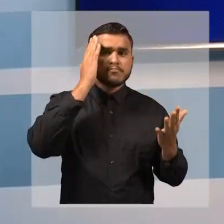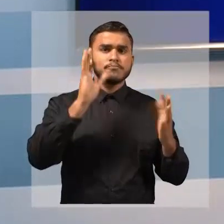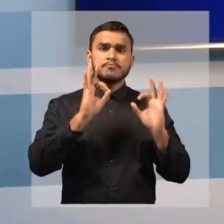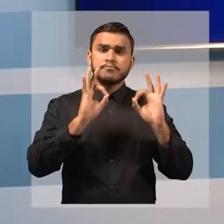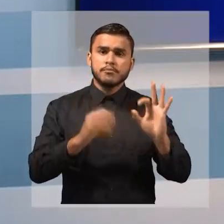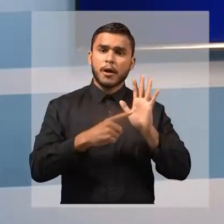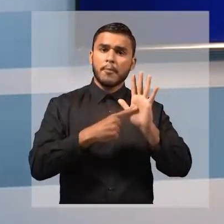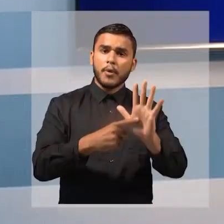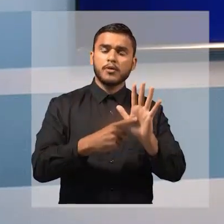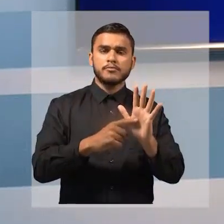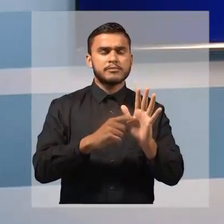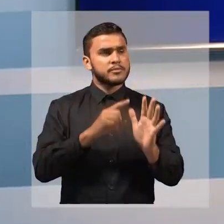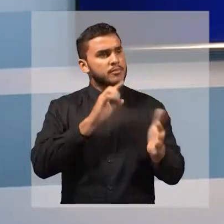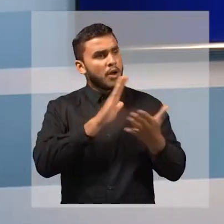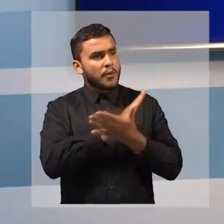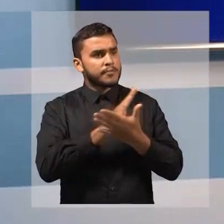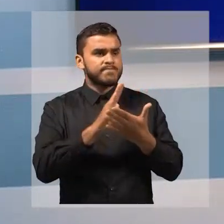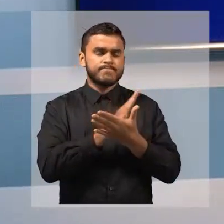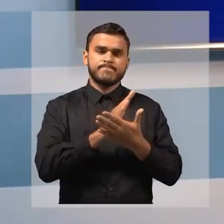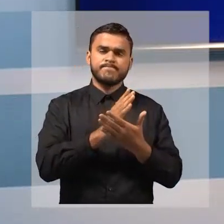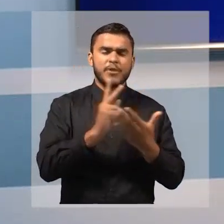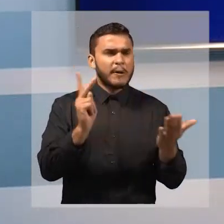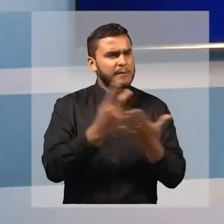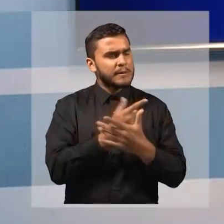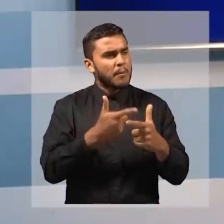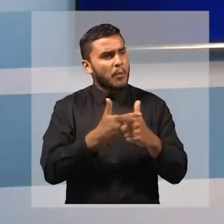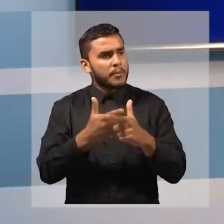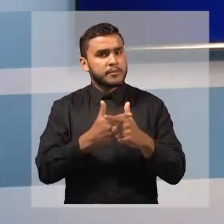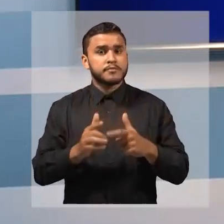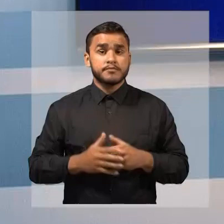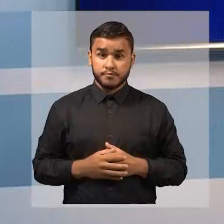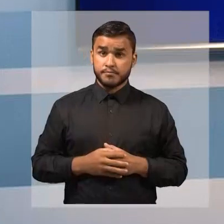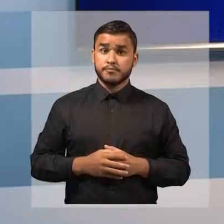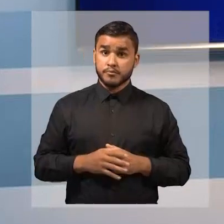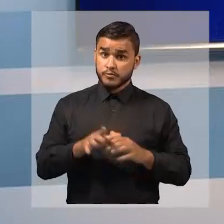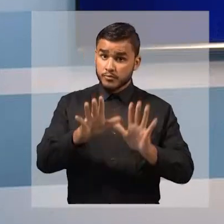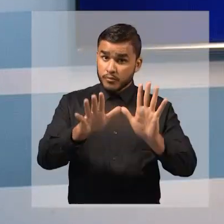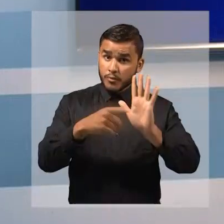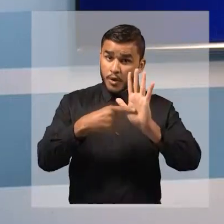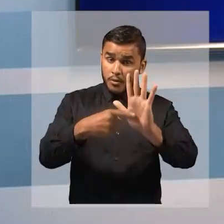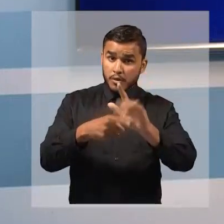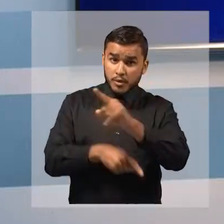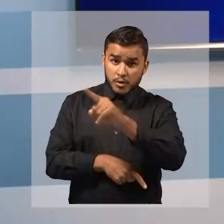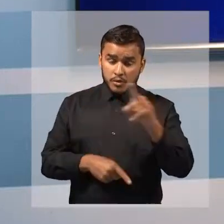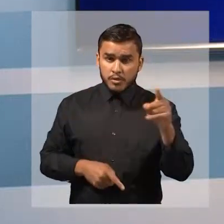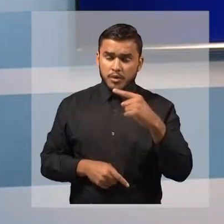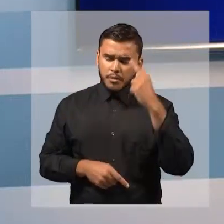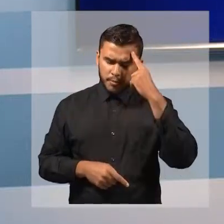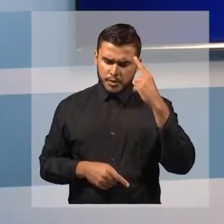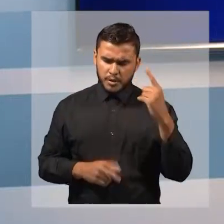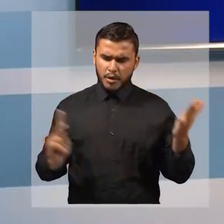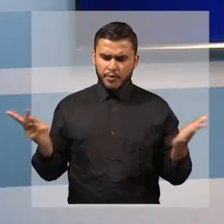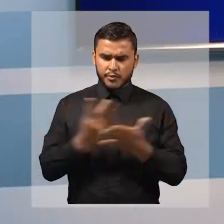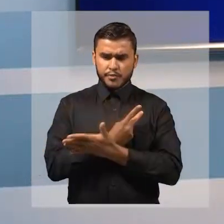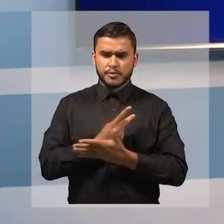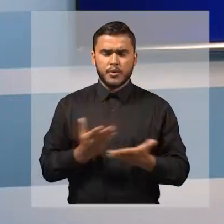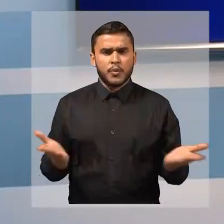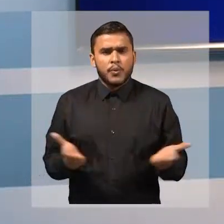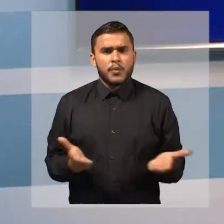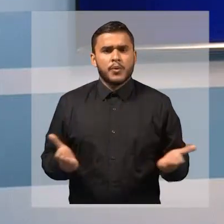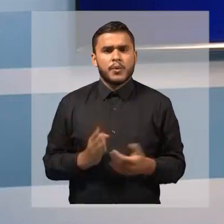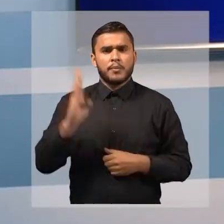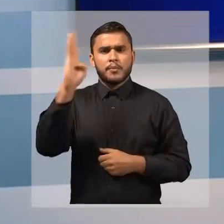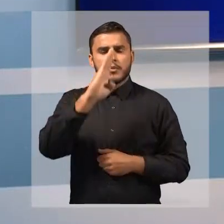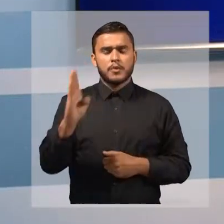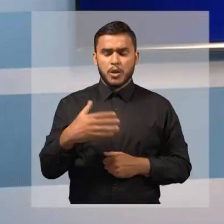para poder entender e mostrar essas contradições que estão ocorrendo aqui. Eu estou fazendo essa ressalva porque uma